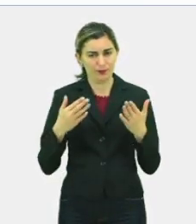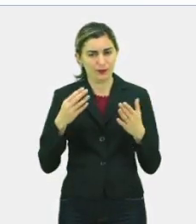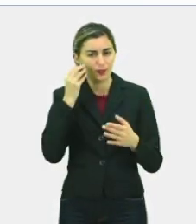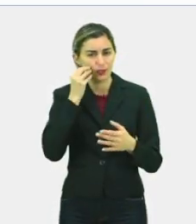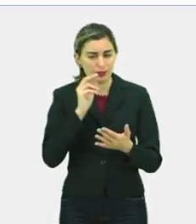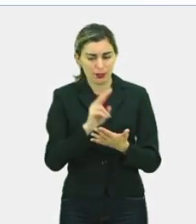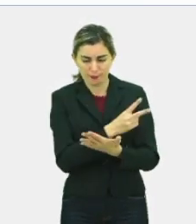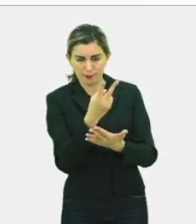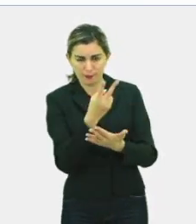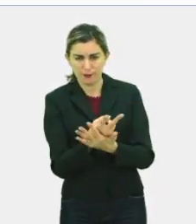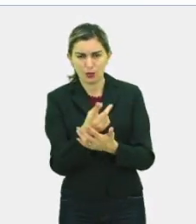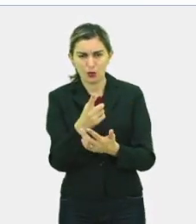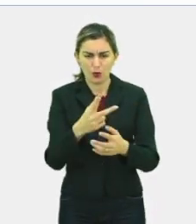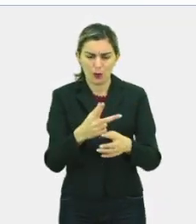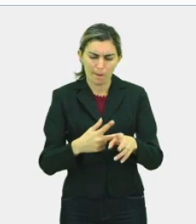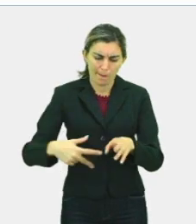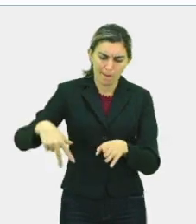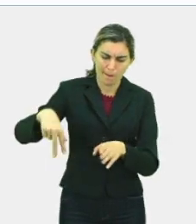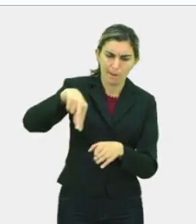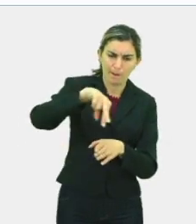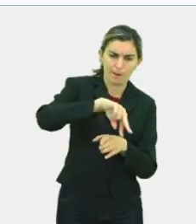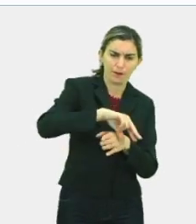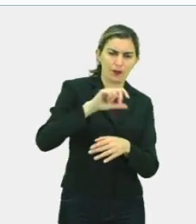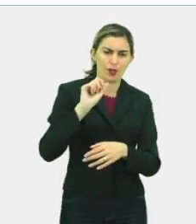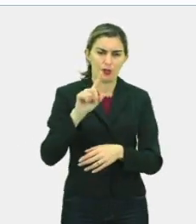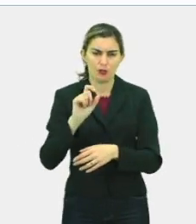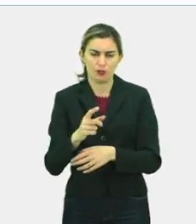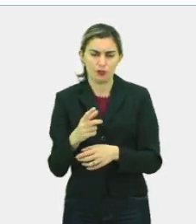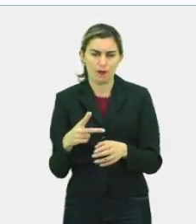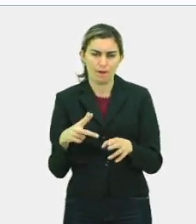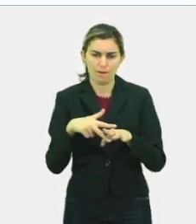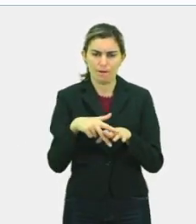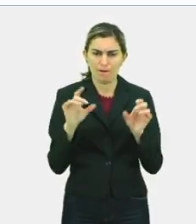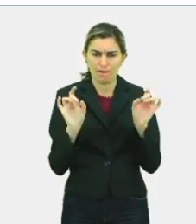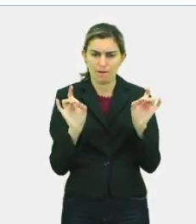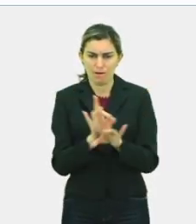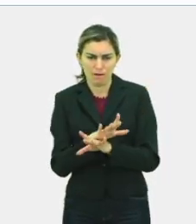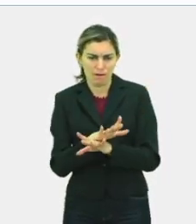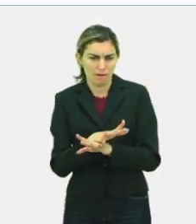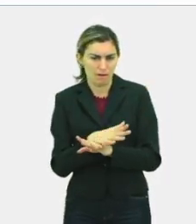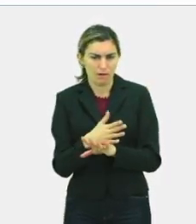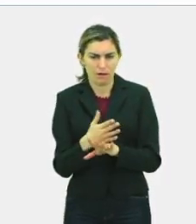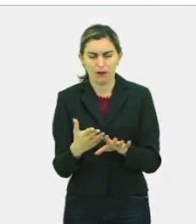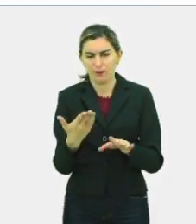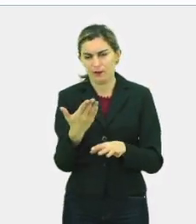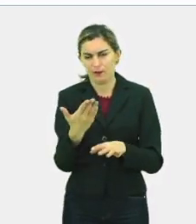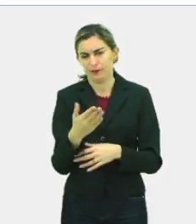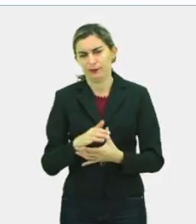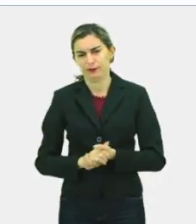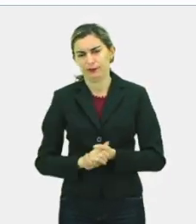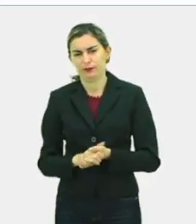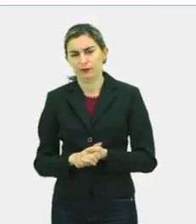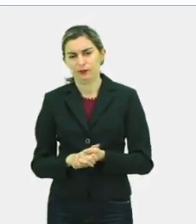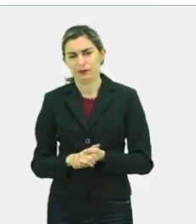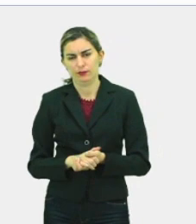Ao invés de tentar a queda, o oponente de azul, ele tenta uma finalização e vai lá.